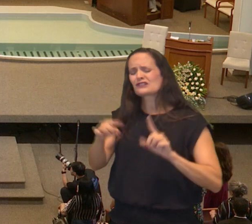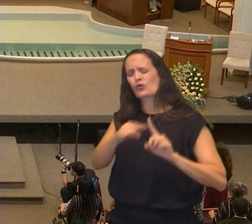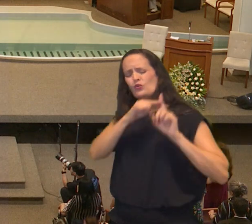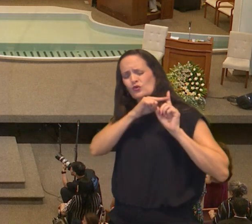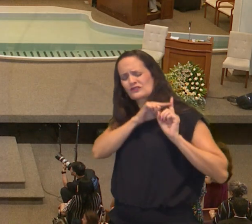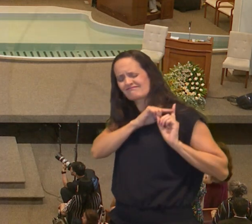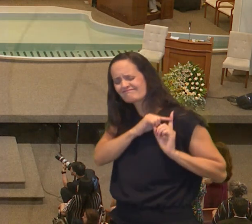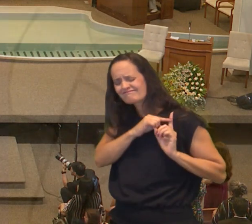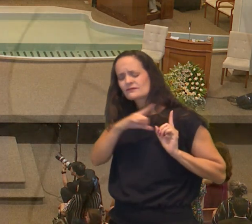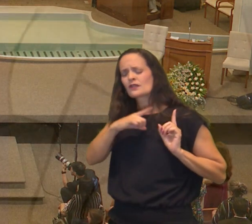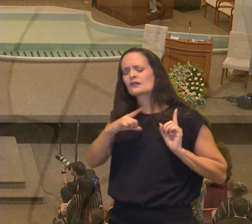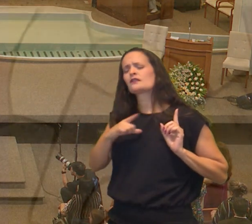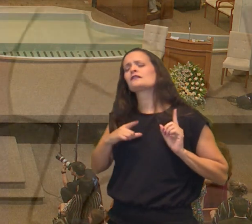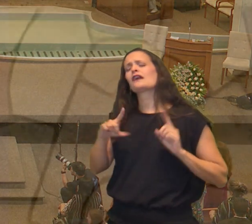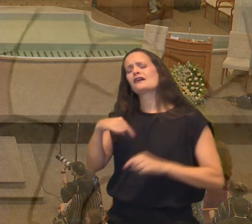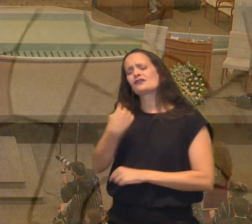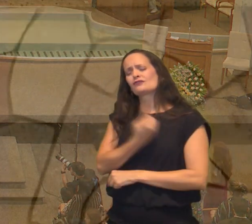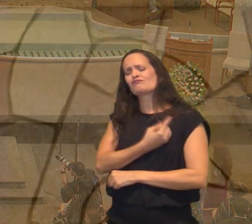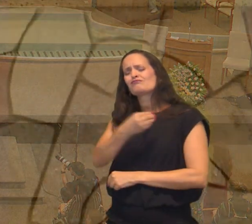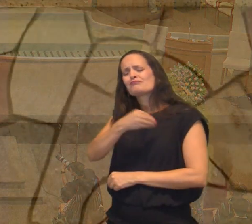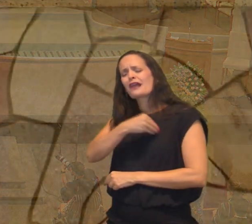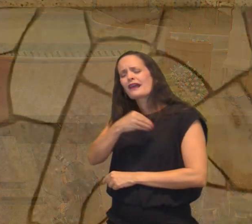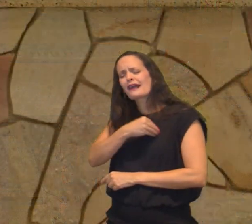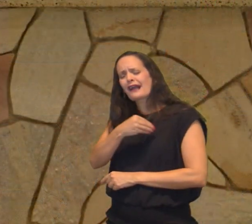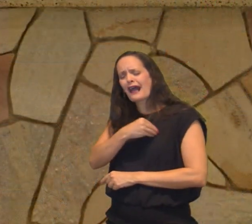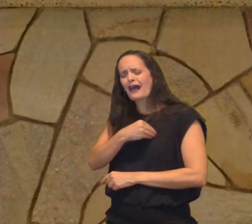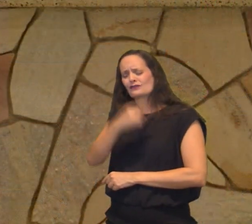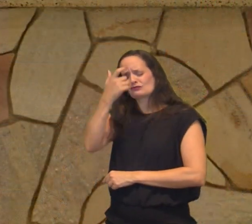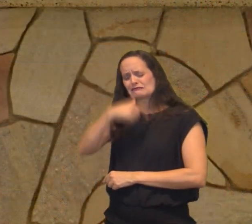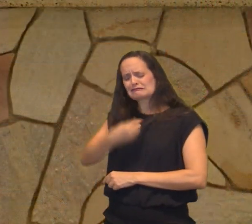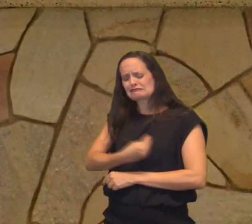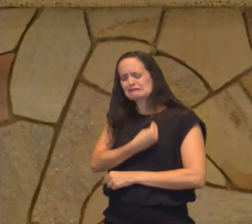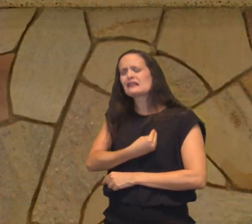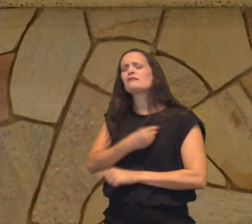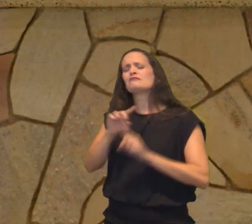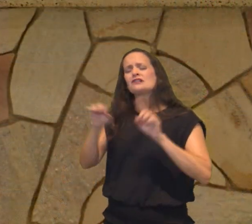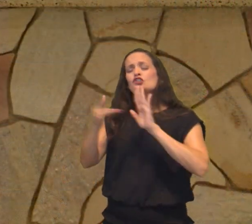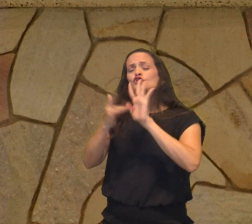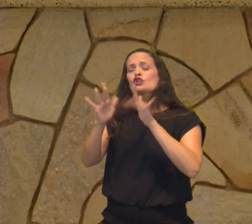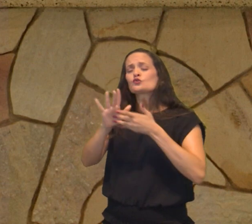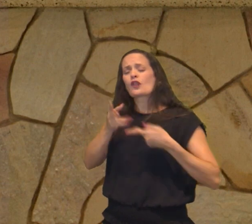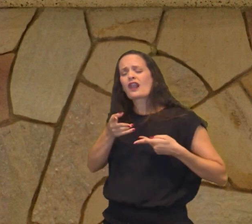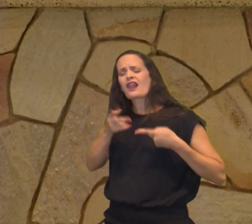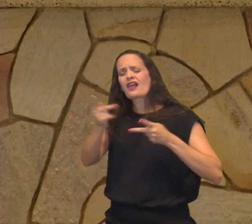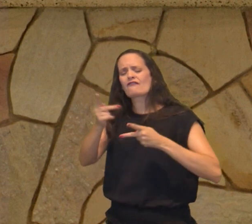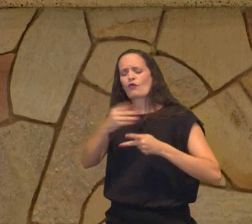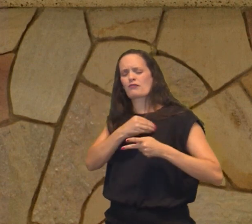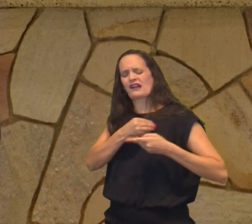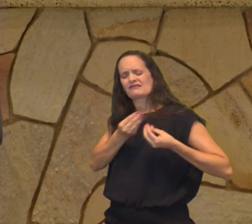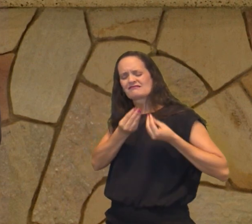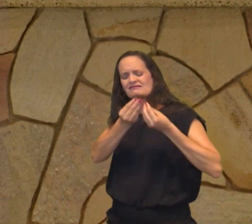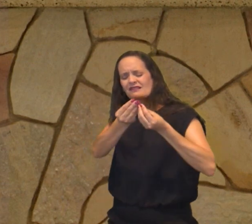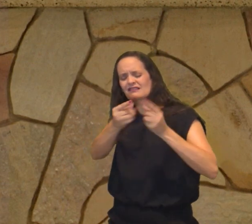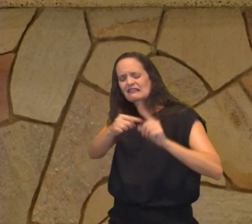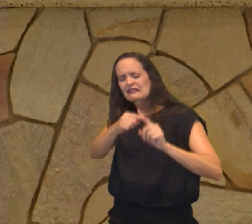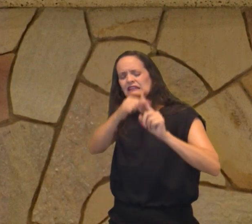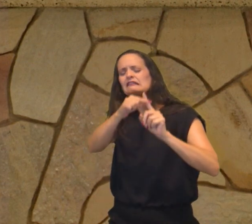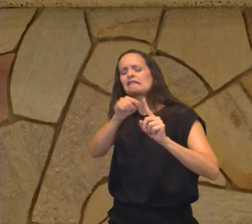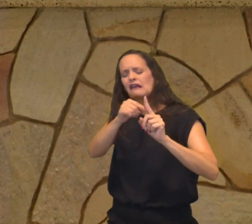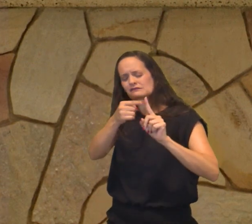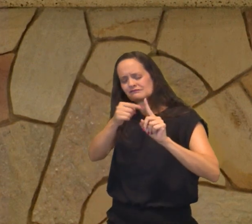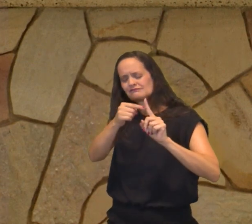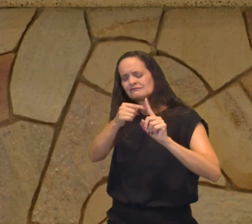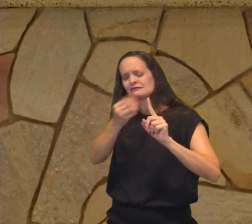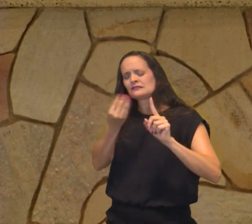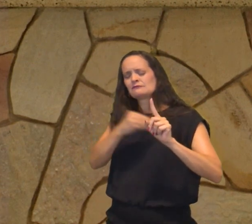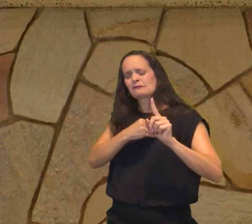tomou sobre si, ó Pai, o pecado que estava sobre nós. E o Senhor cravou naquela cruz, eliminando toda a dívida,